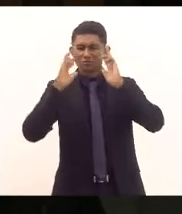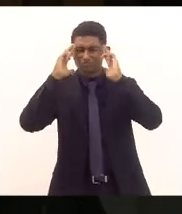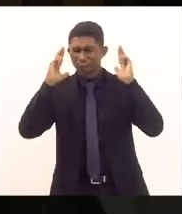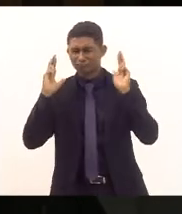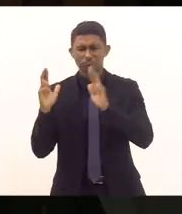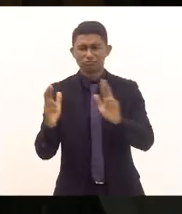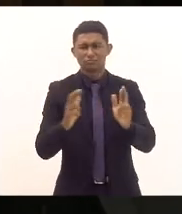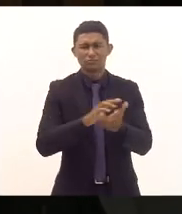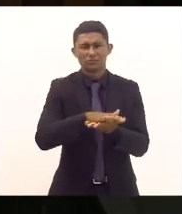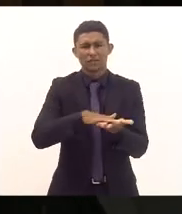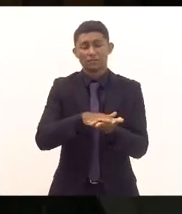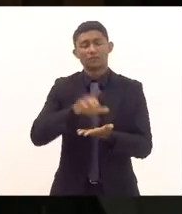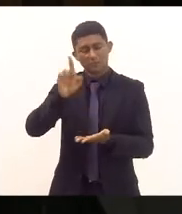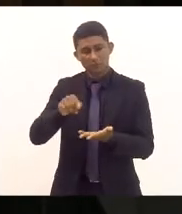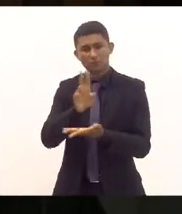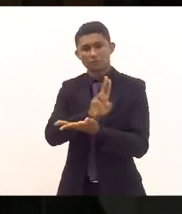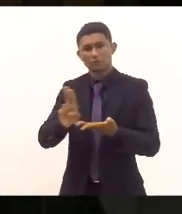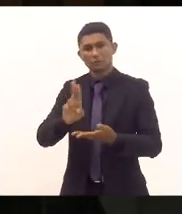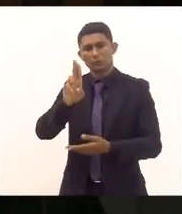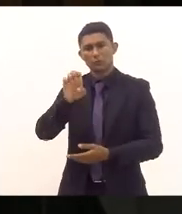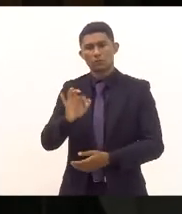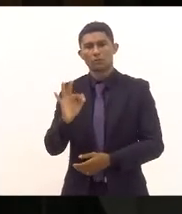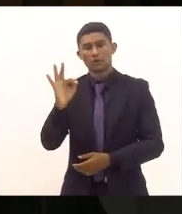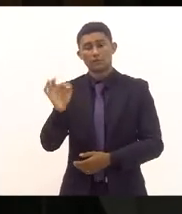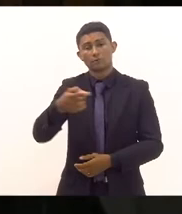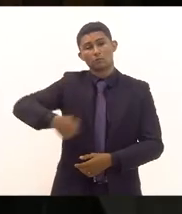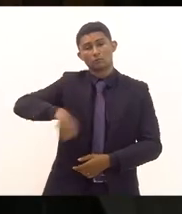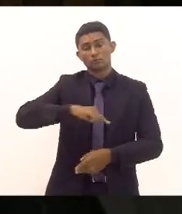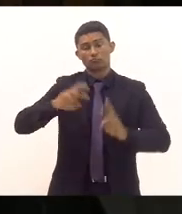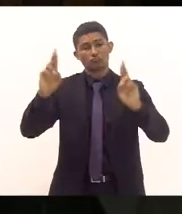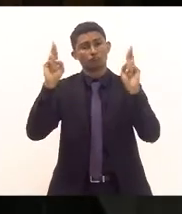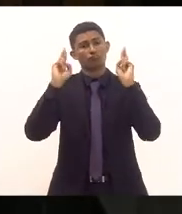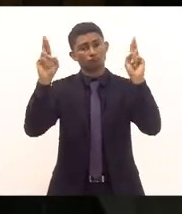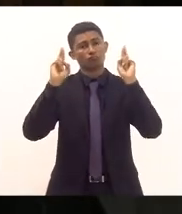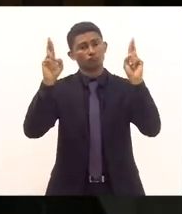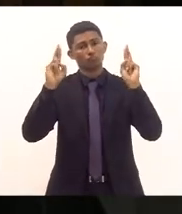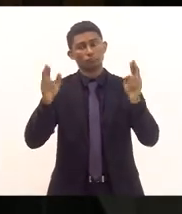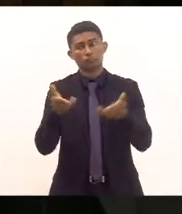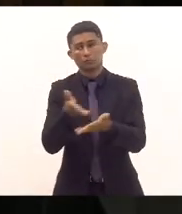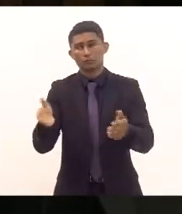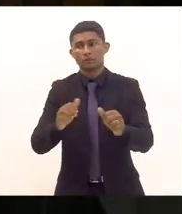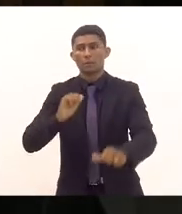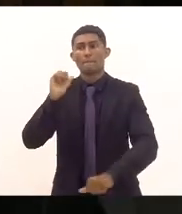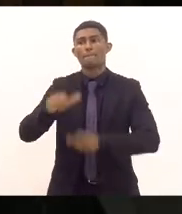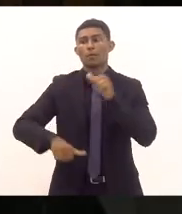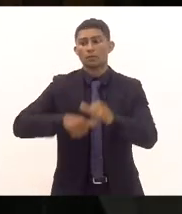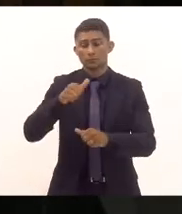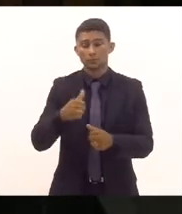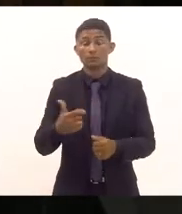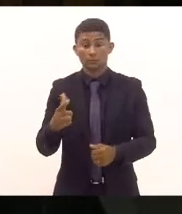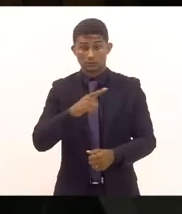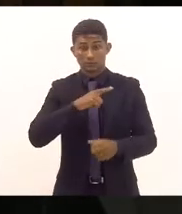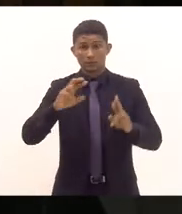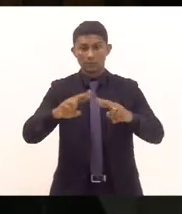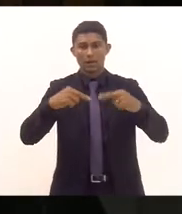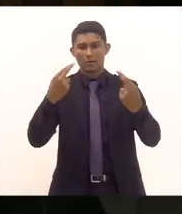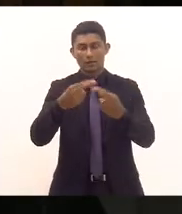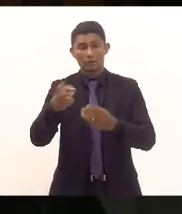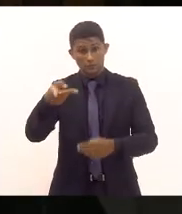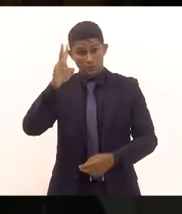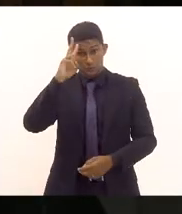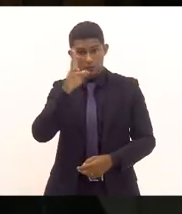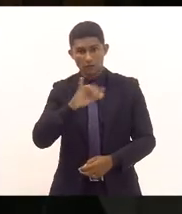esse é o caso da UENF a gente espera conseguir reverter esse quadro temos uma reunião marcada na segunda-feira